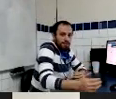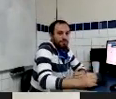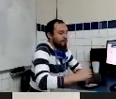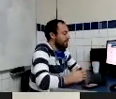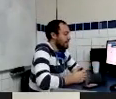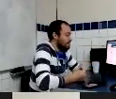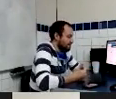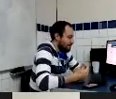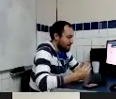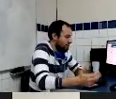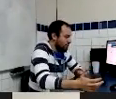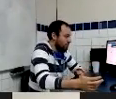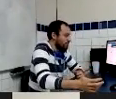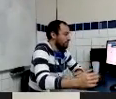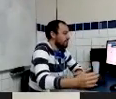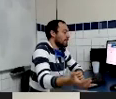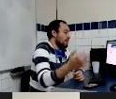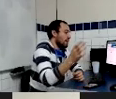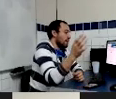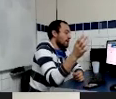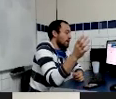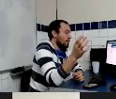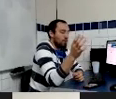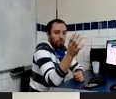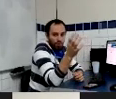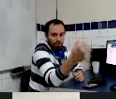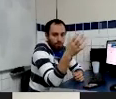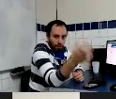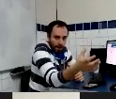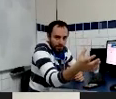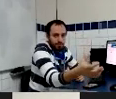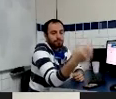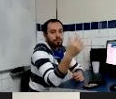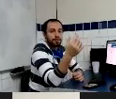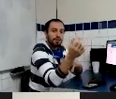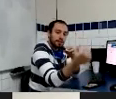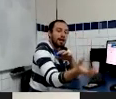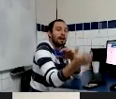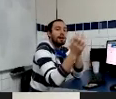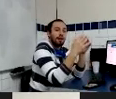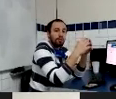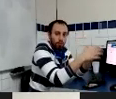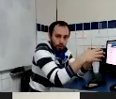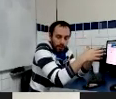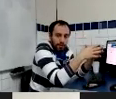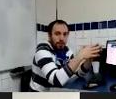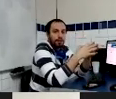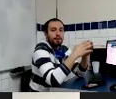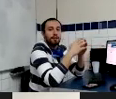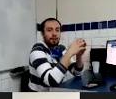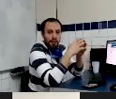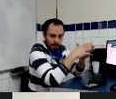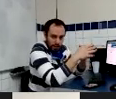Cíntia, vou falar de novo. O módulo 4 está lá no coma.